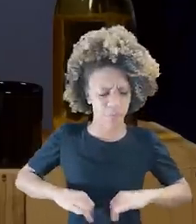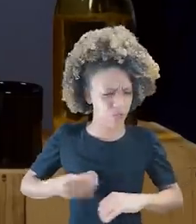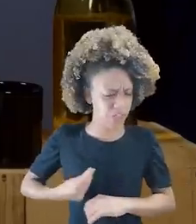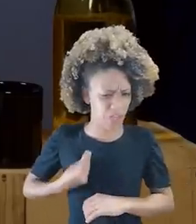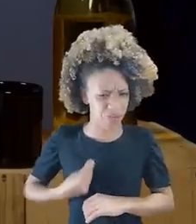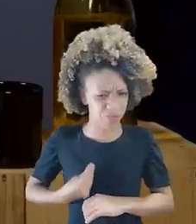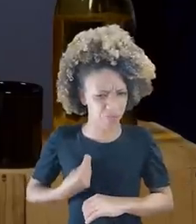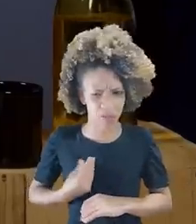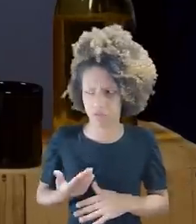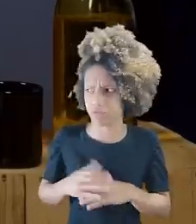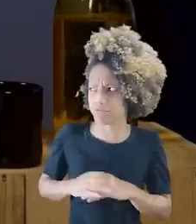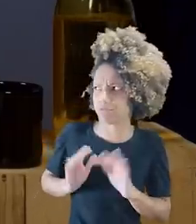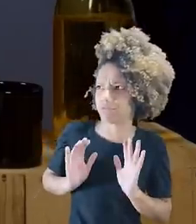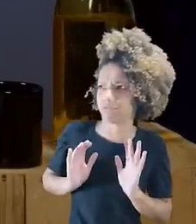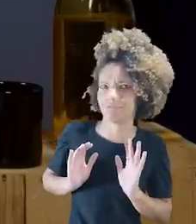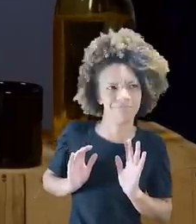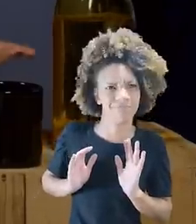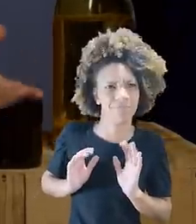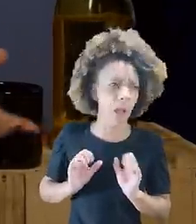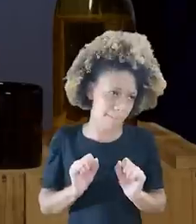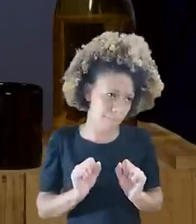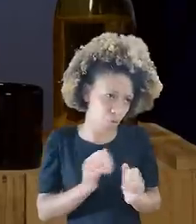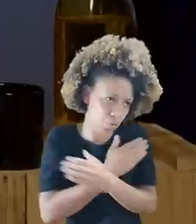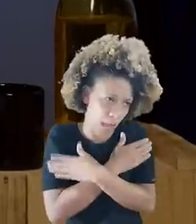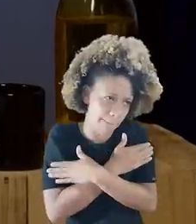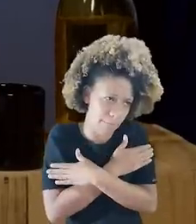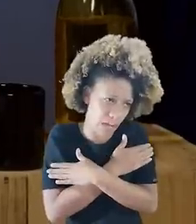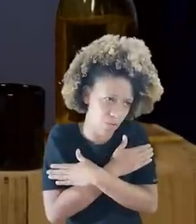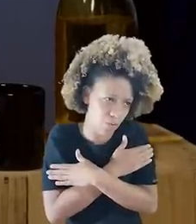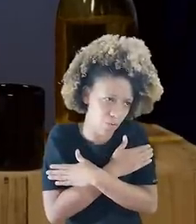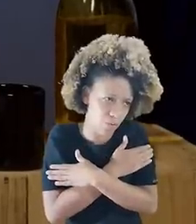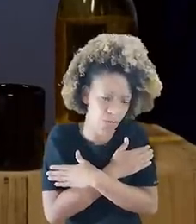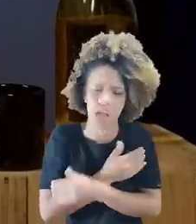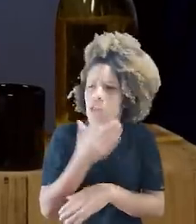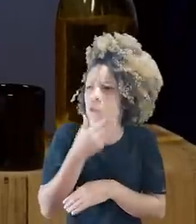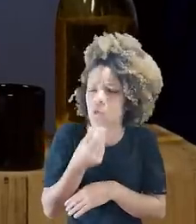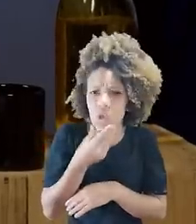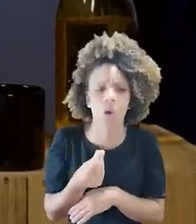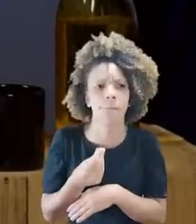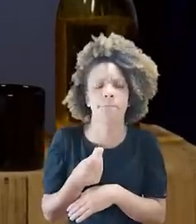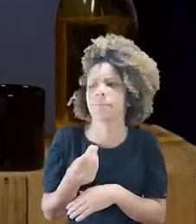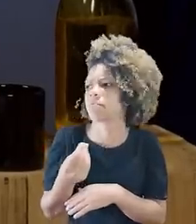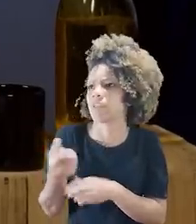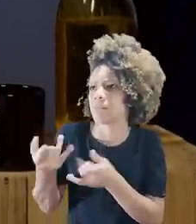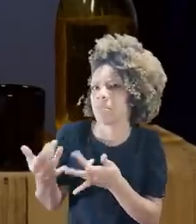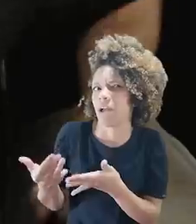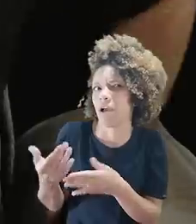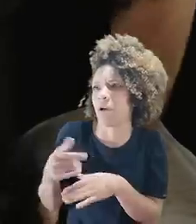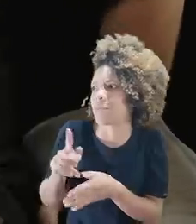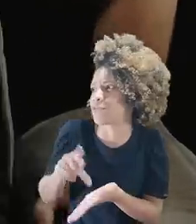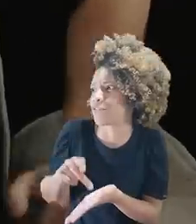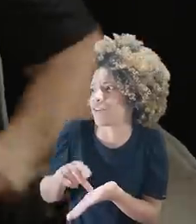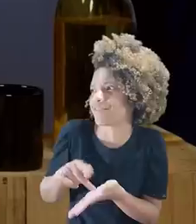história daquele daquele cara que tava tava num relacionamento abusivo e eu e eu fiquei assim porque é normal as pessoas se confundem